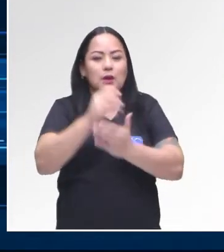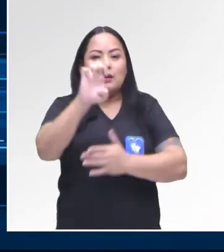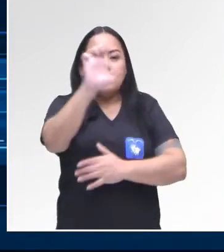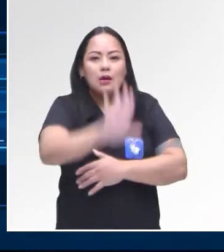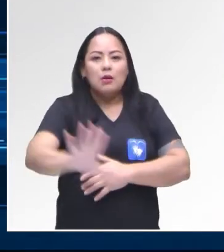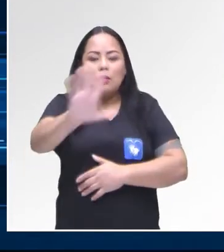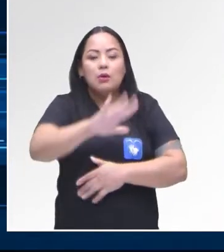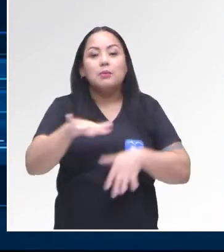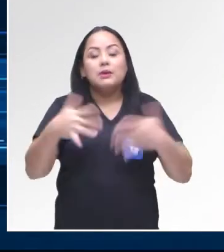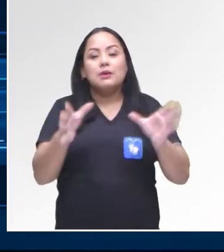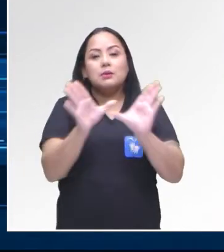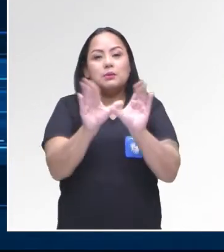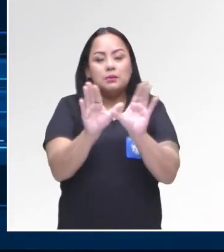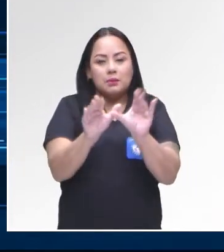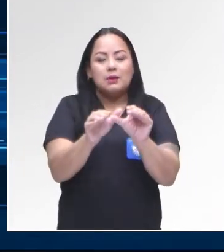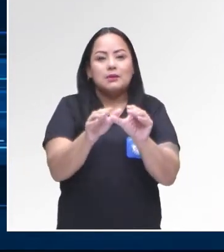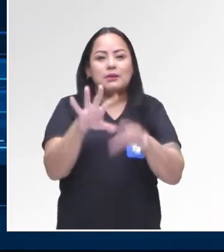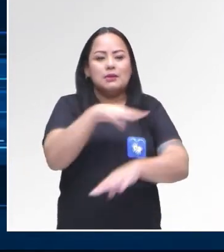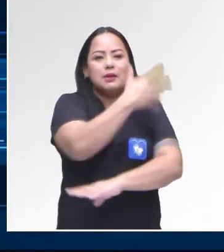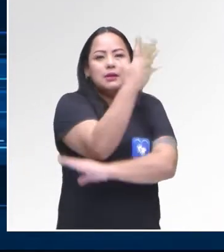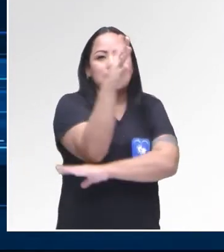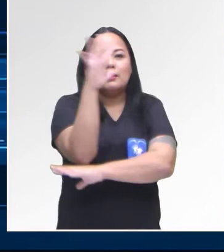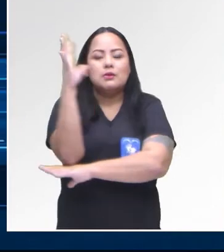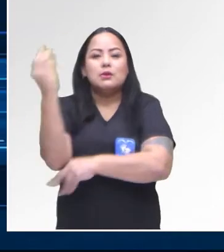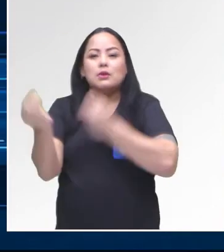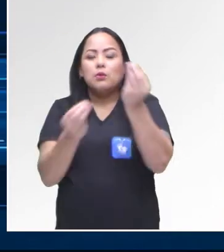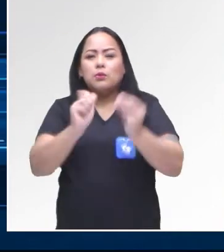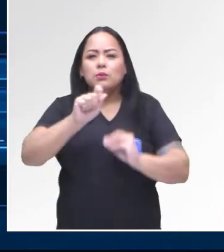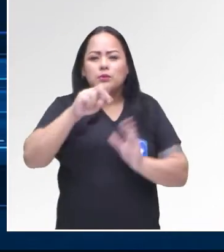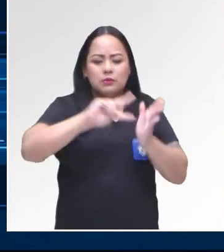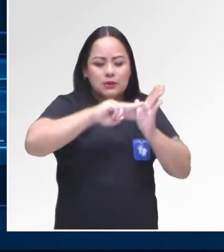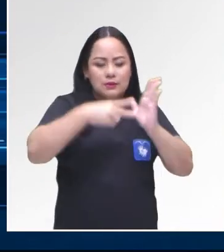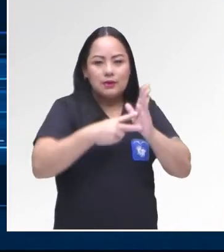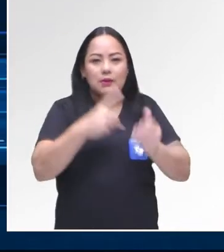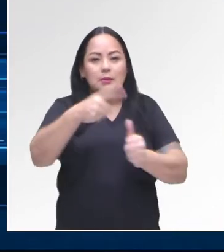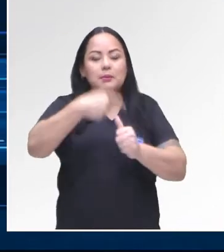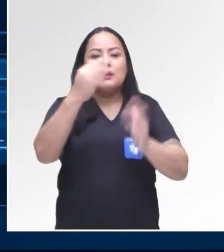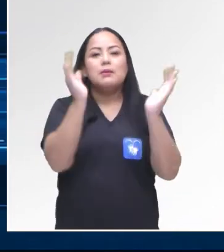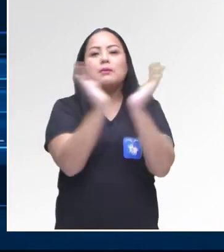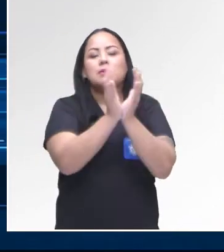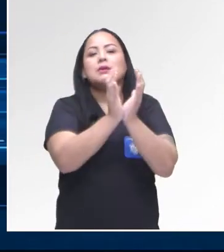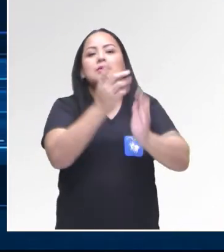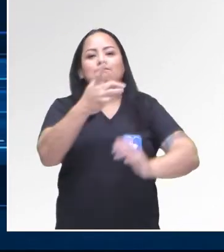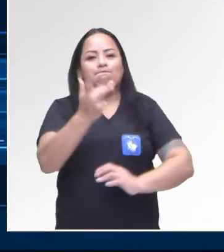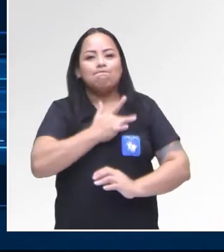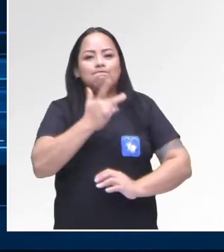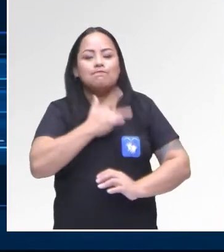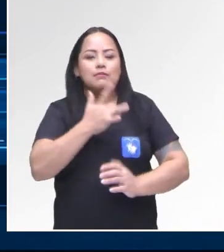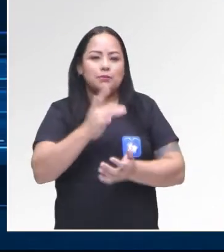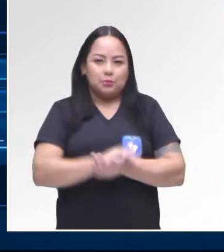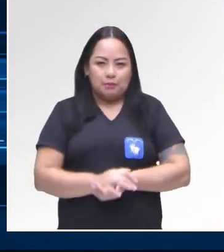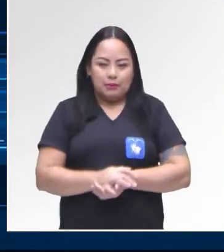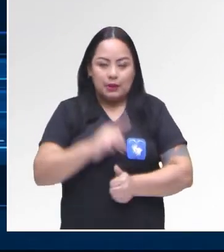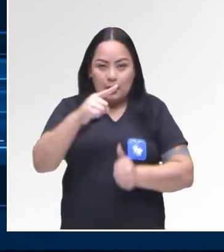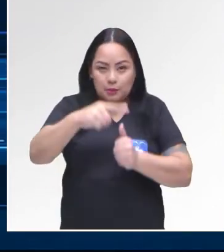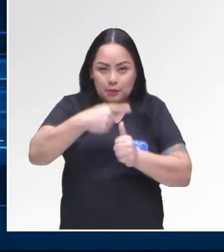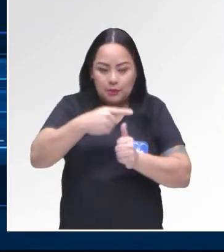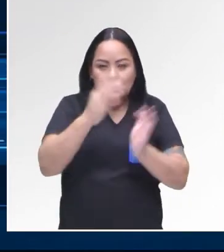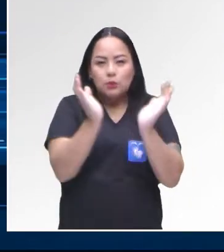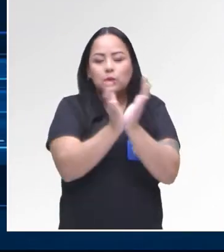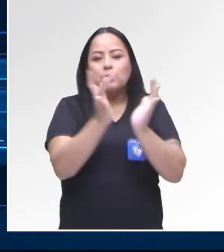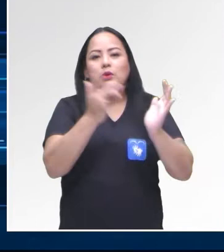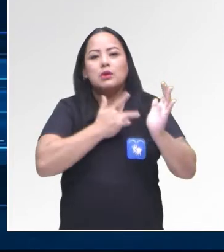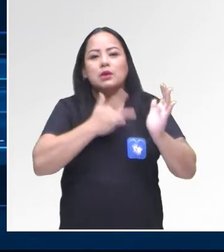o sabiá, a natureza, é um dos grandes símbolos da primeira geração. Primeira geração